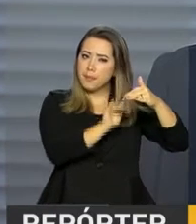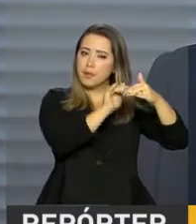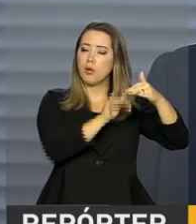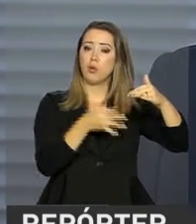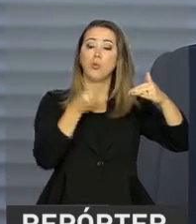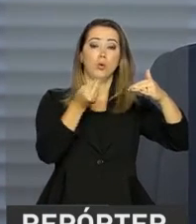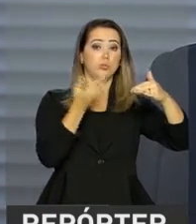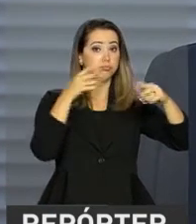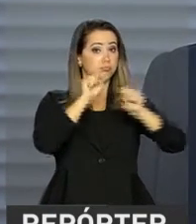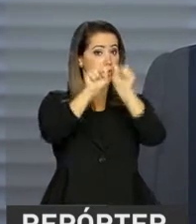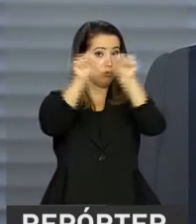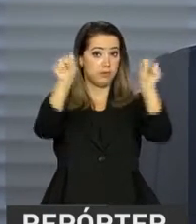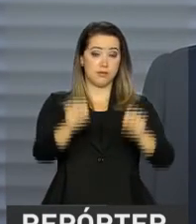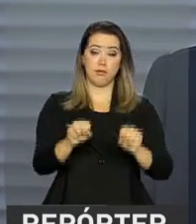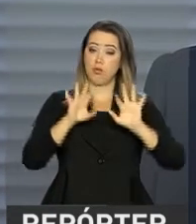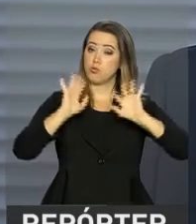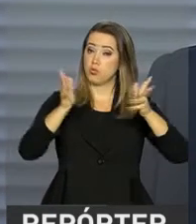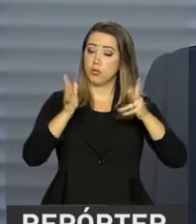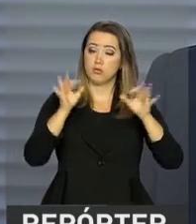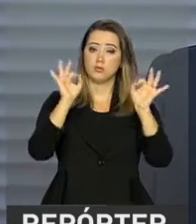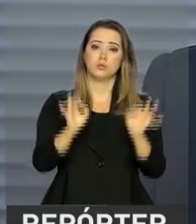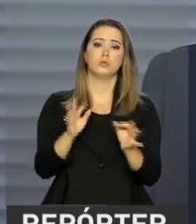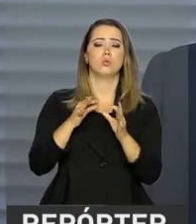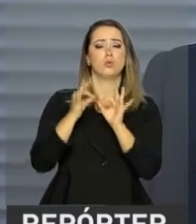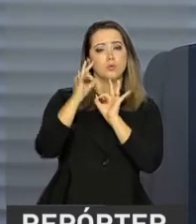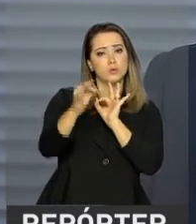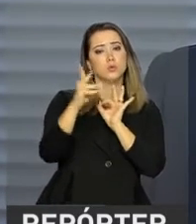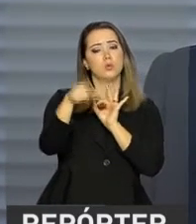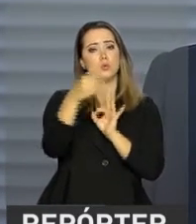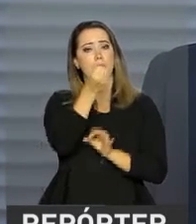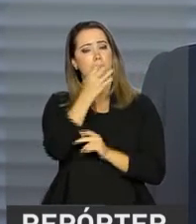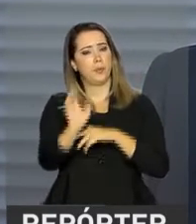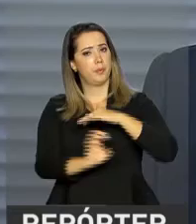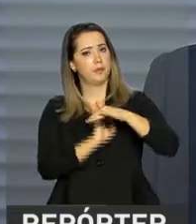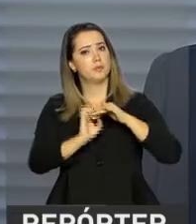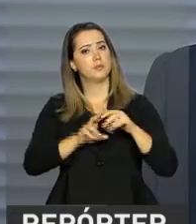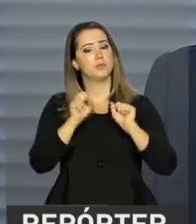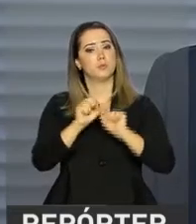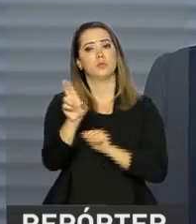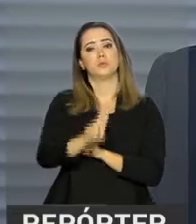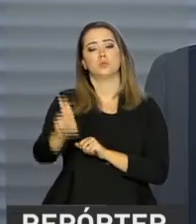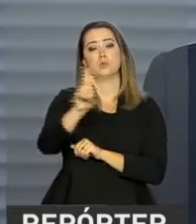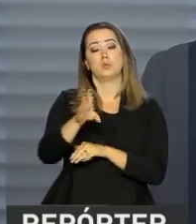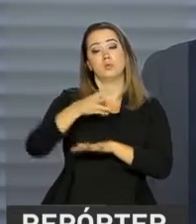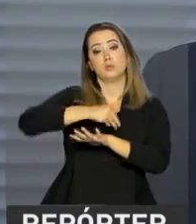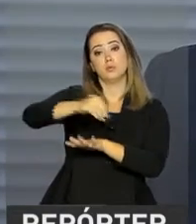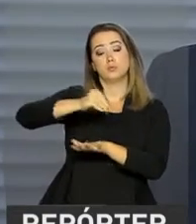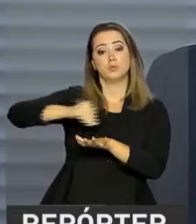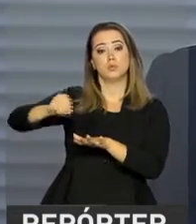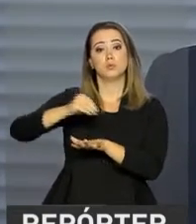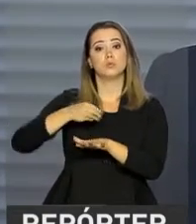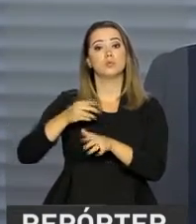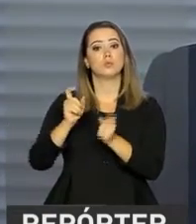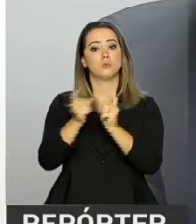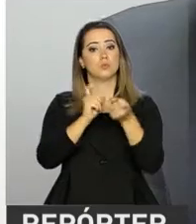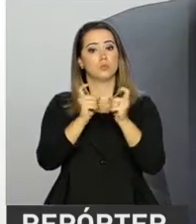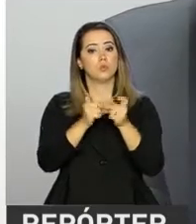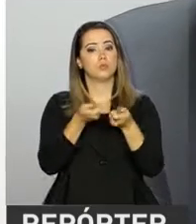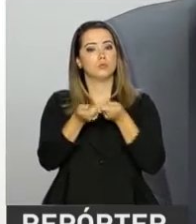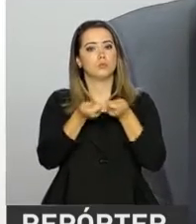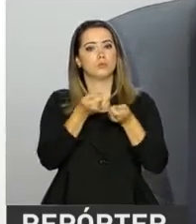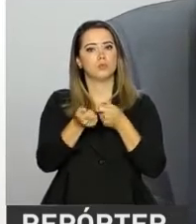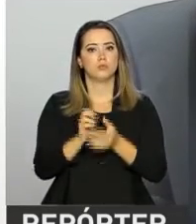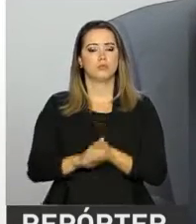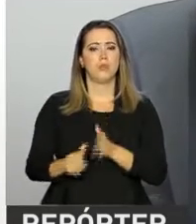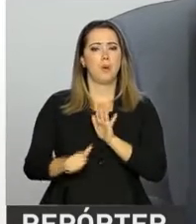médio longo prazo vai ser um benefício muito grande para as empresas além delas poderem utilizar essas informações de forma gerencial primeira